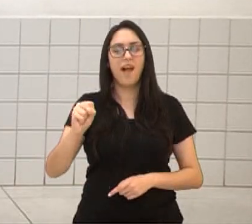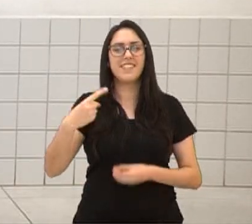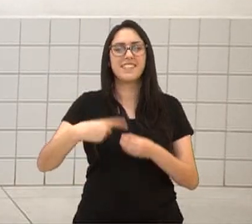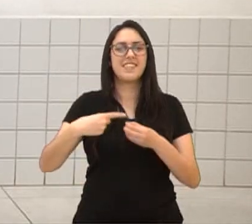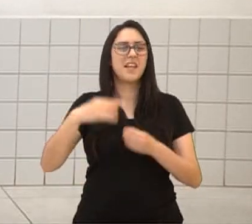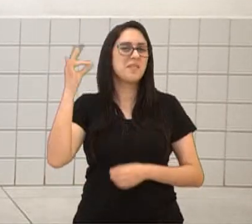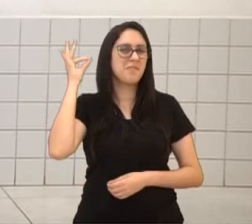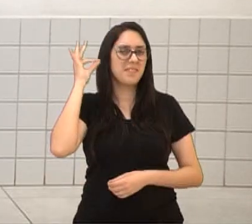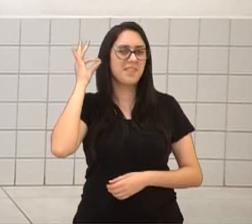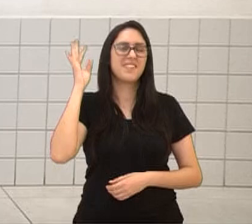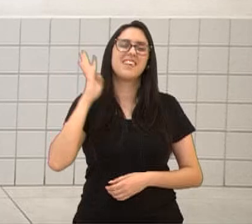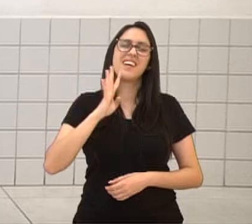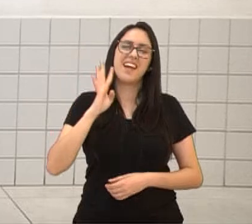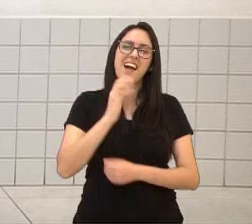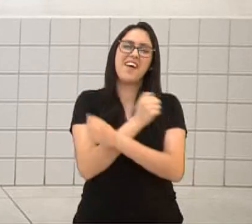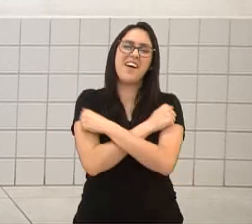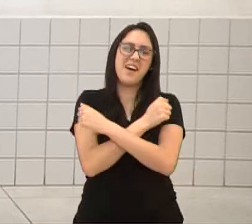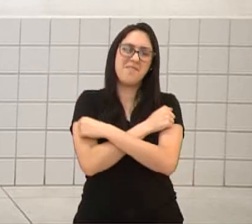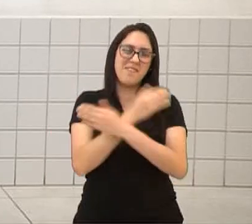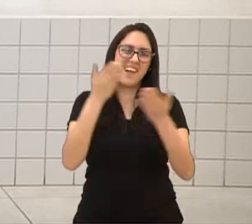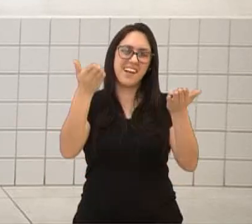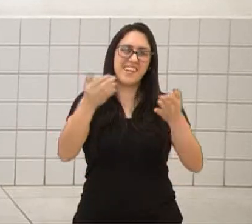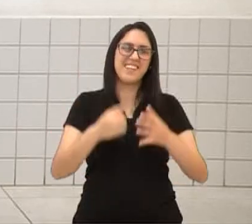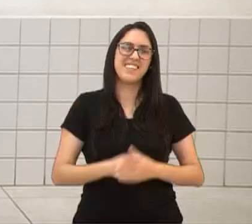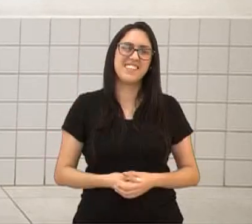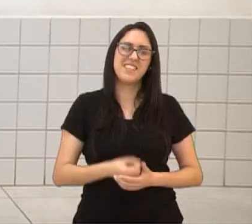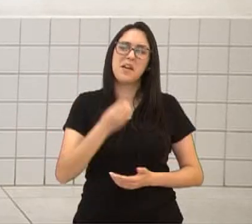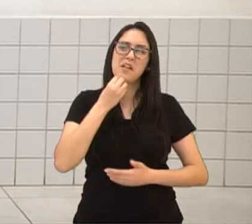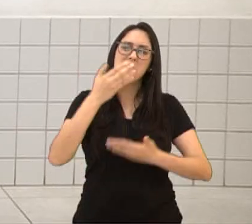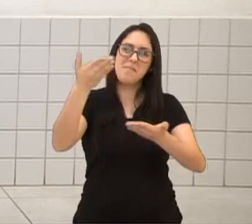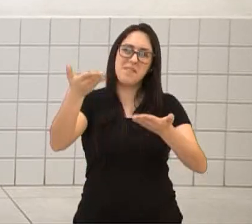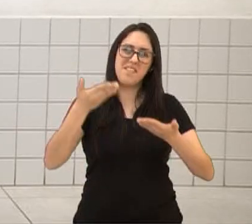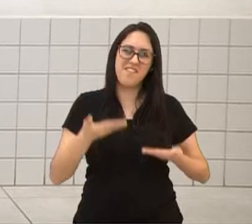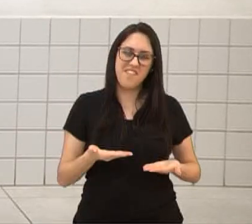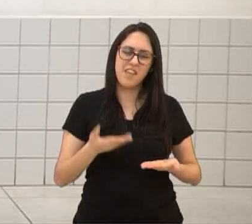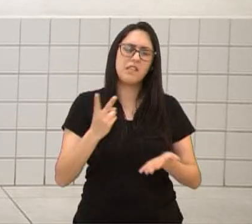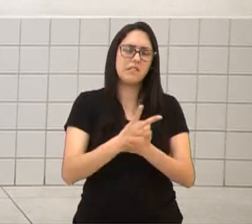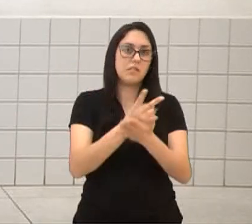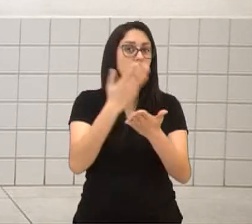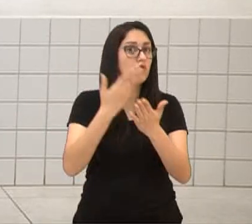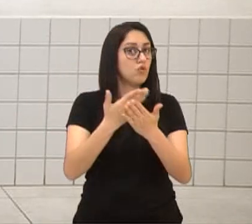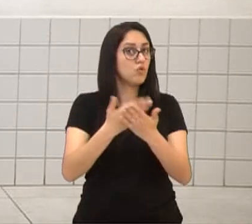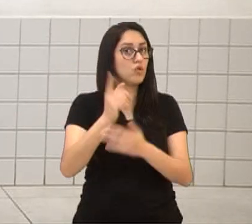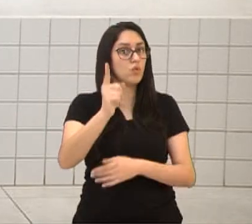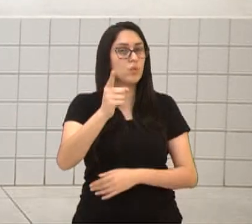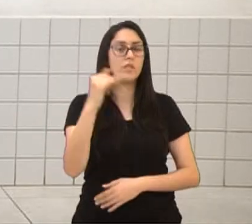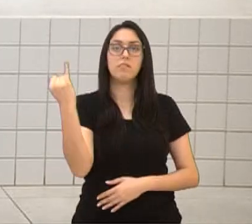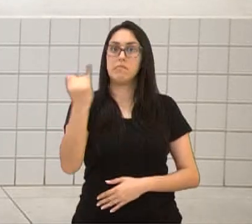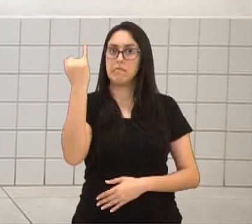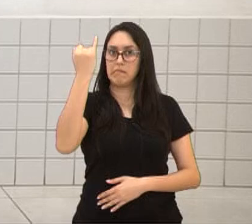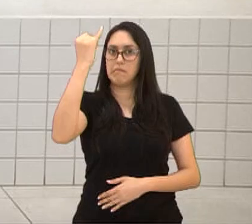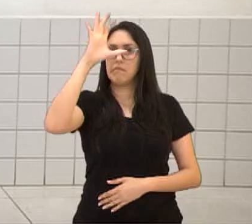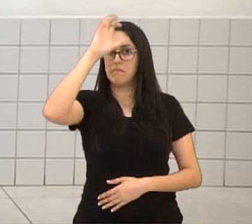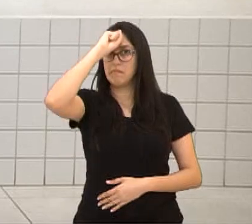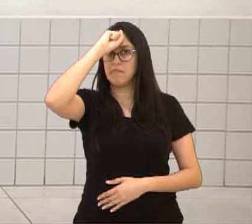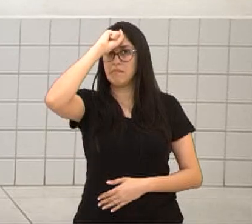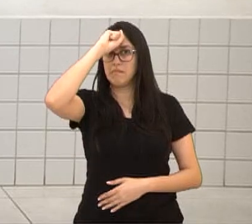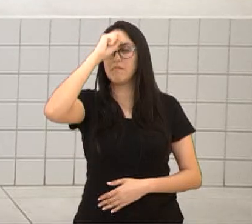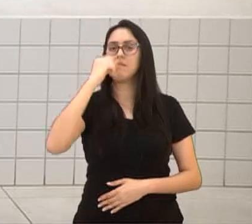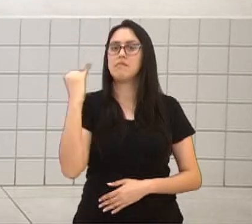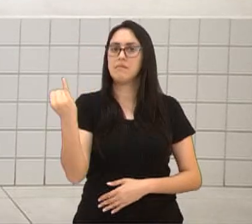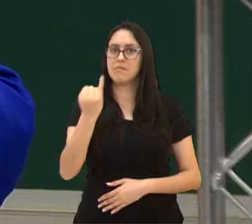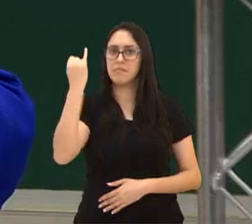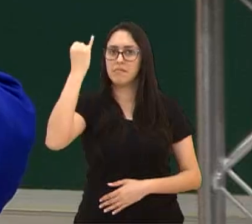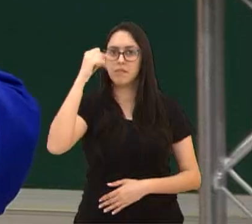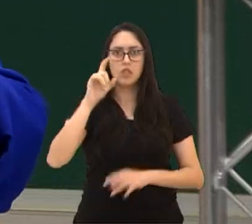mandando um forte abraço. Idem, Lucas. Seja bem-vindo sempre, tá? E estude, que vale muito a pena, tá ok? Esse recado